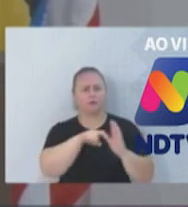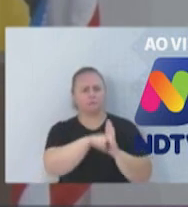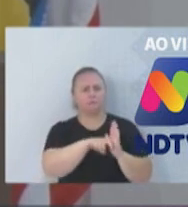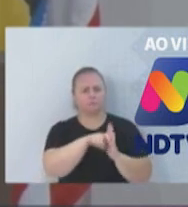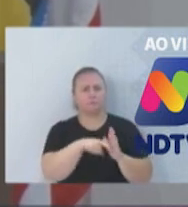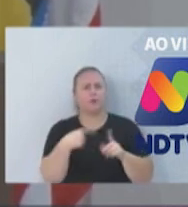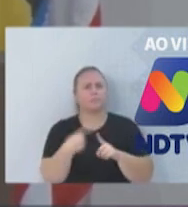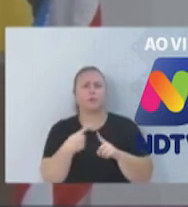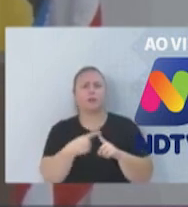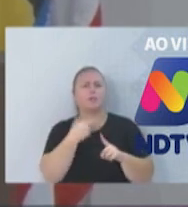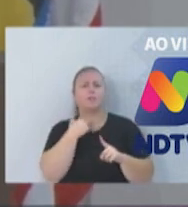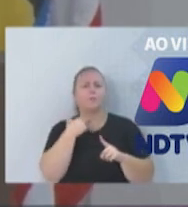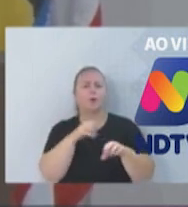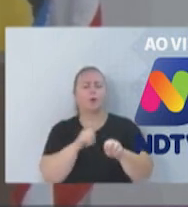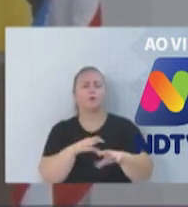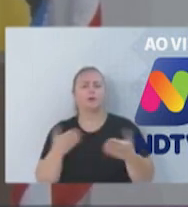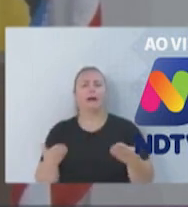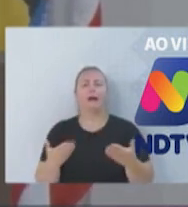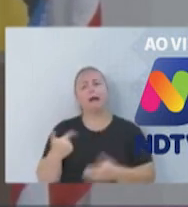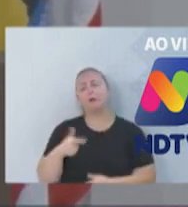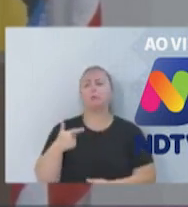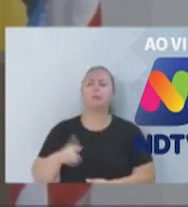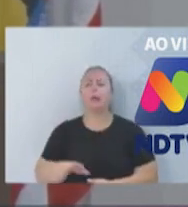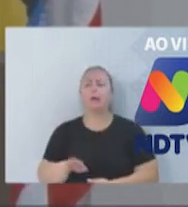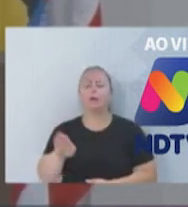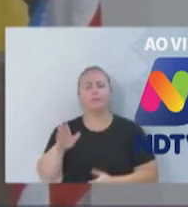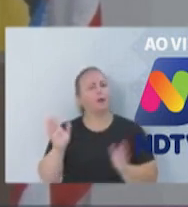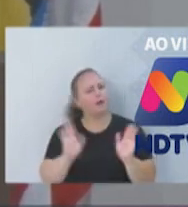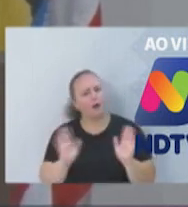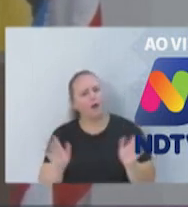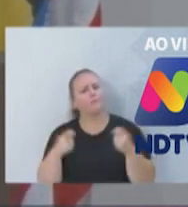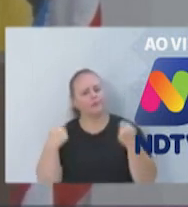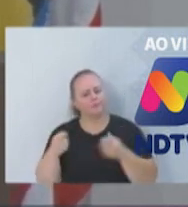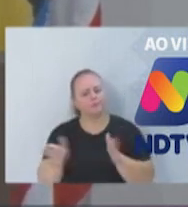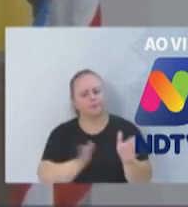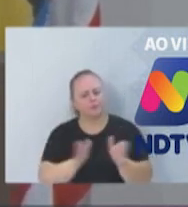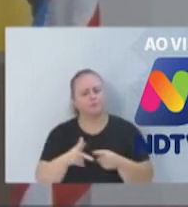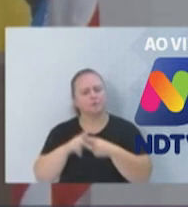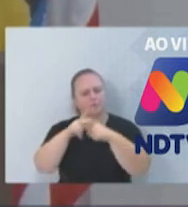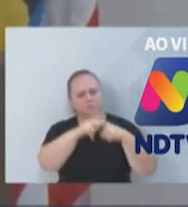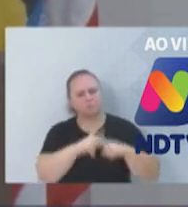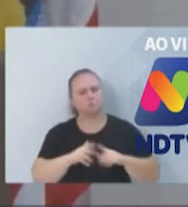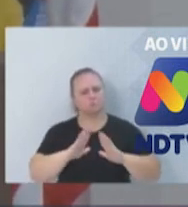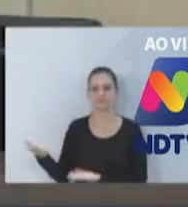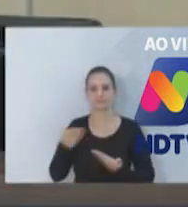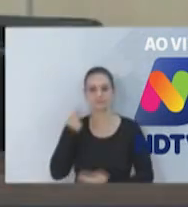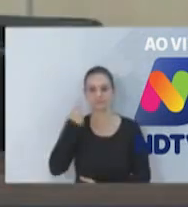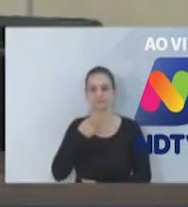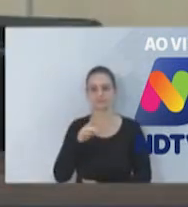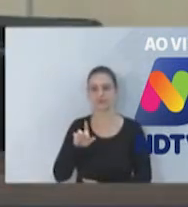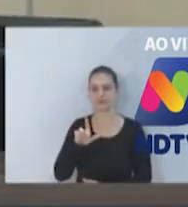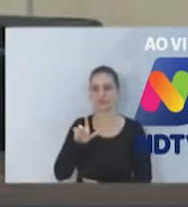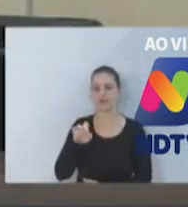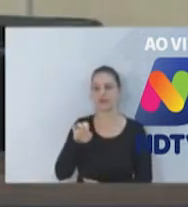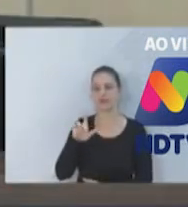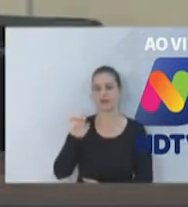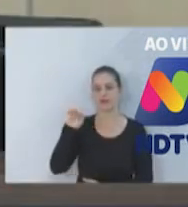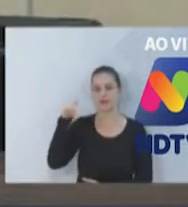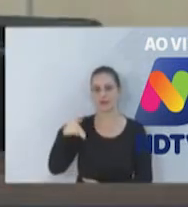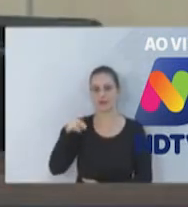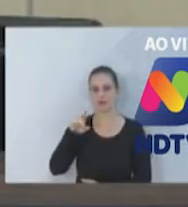fizessem aquilo pela gente queria que tivesse uma pessoa na minha escola que pudesse mudar a nossa vida lá dentro então chegar lá